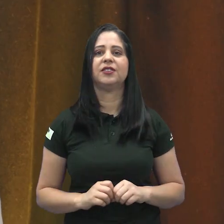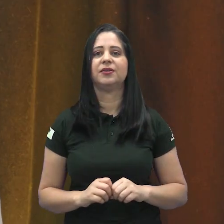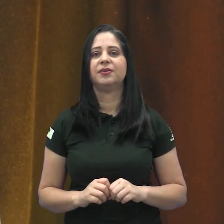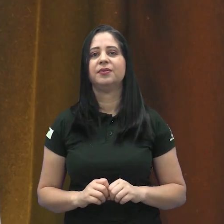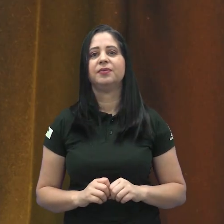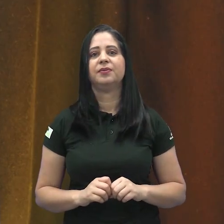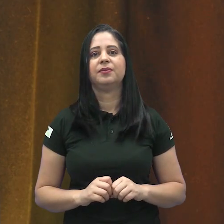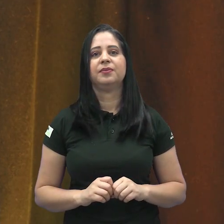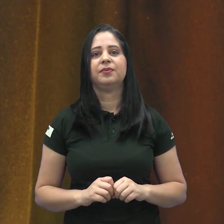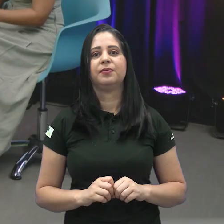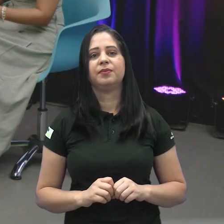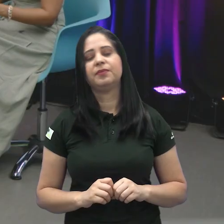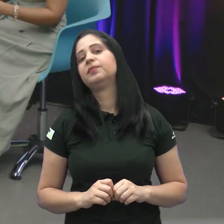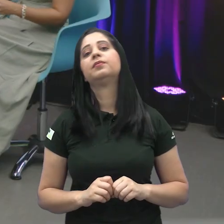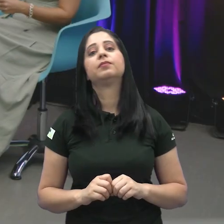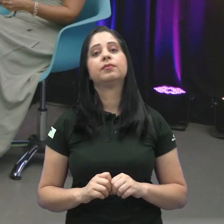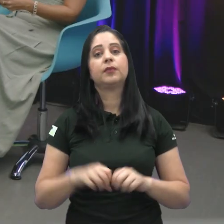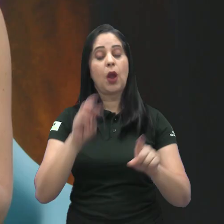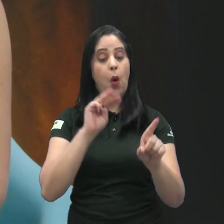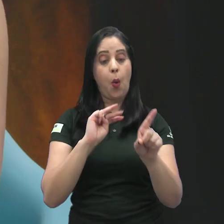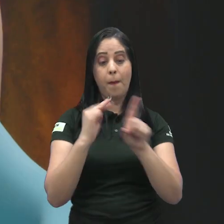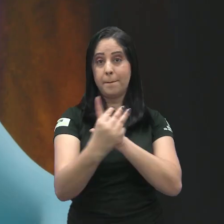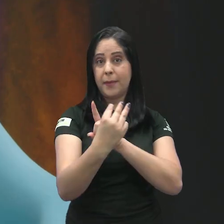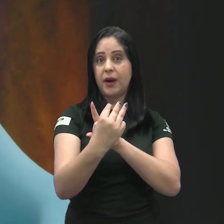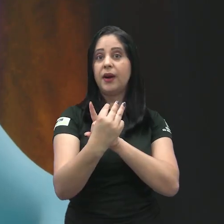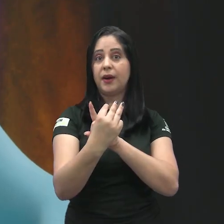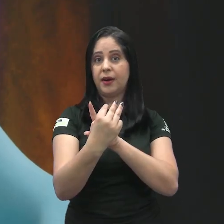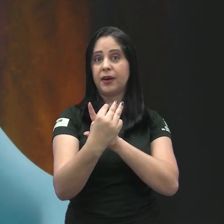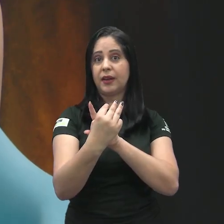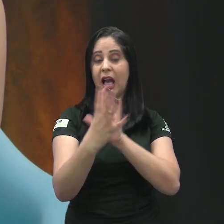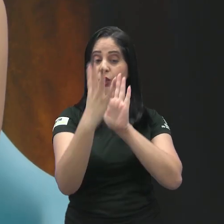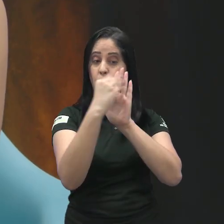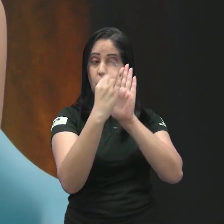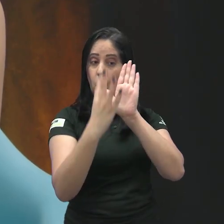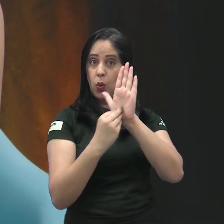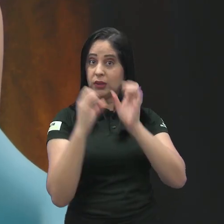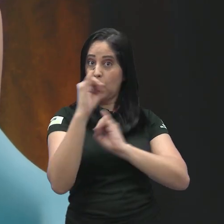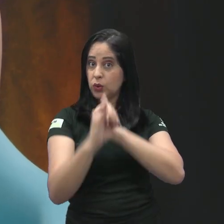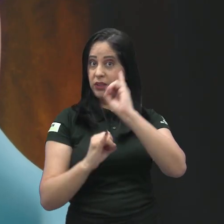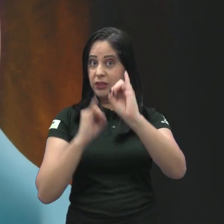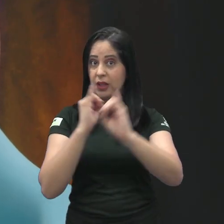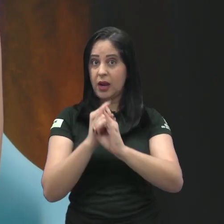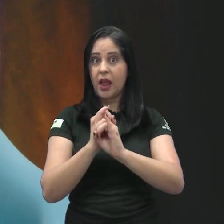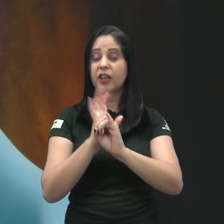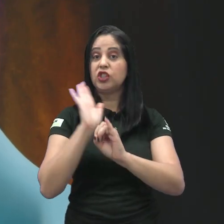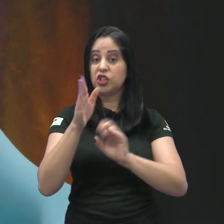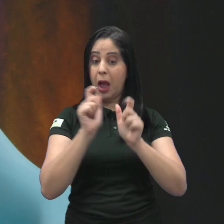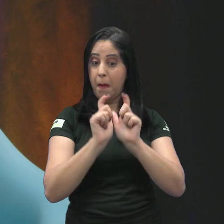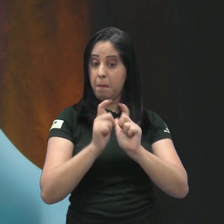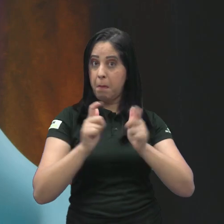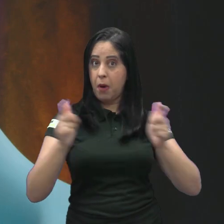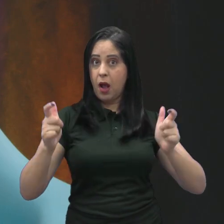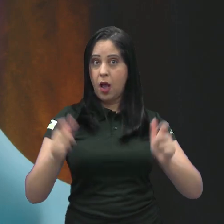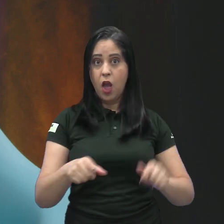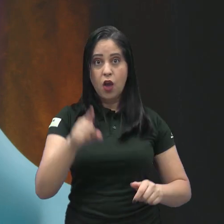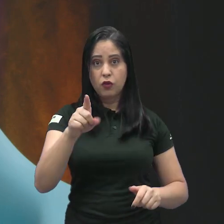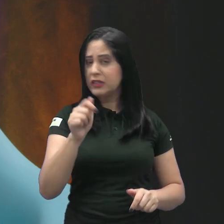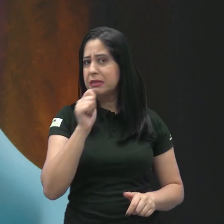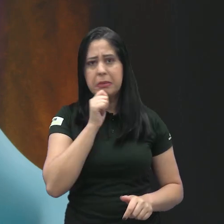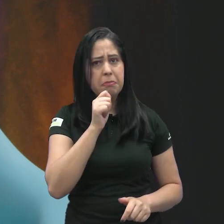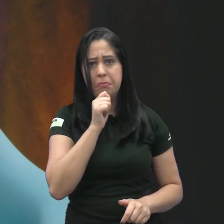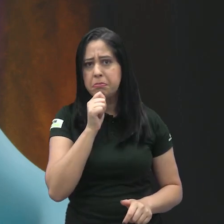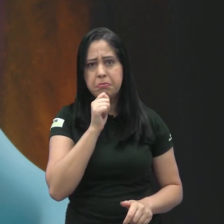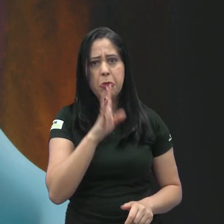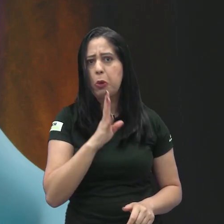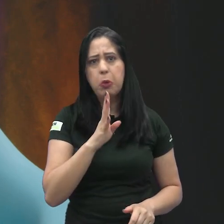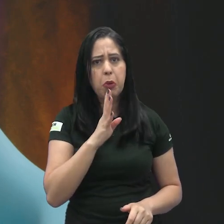a todos. Muito bom. O mercado creator e de comunicação digital está mais aquecido do